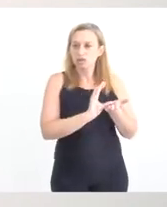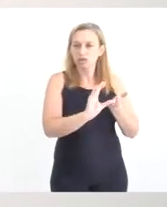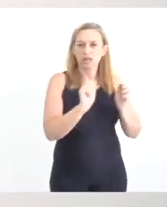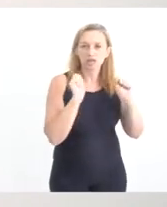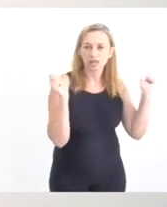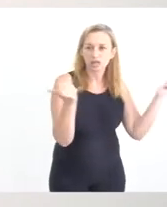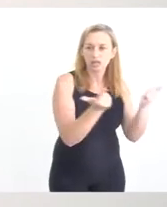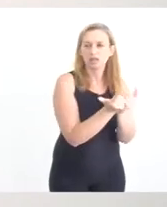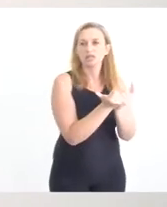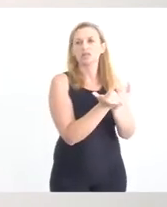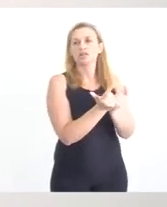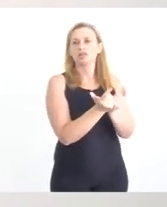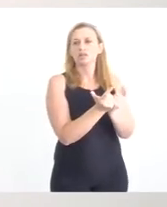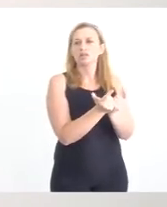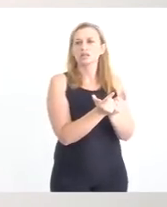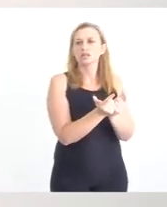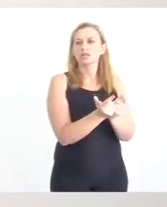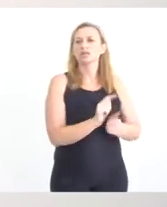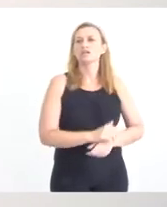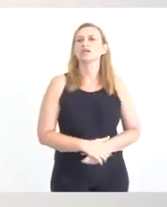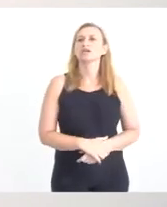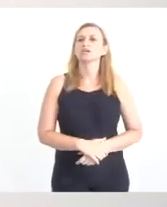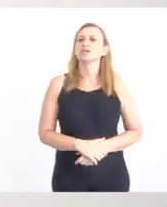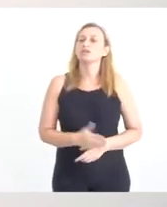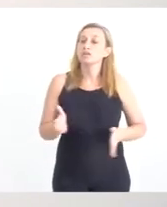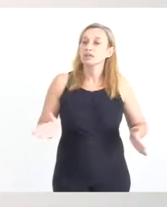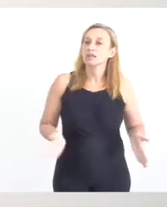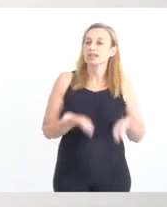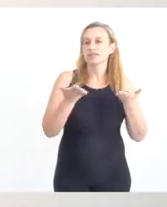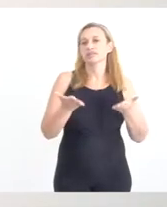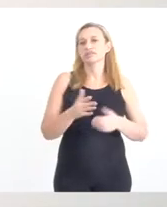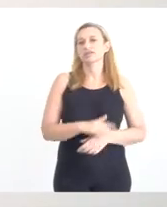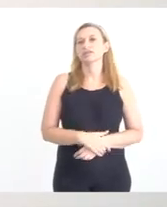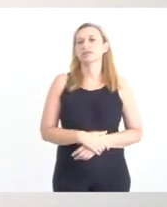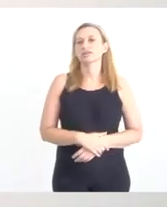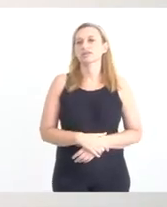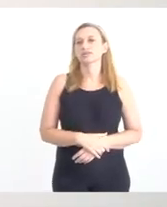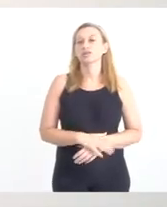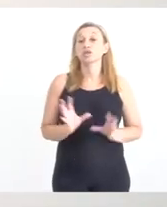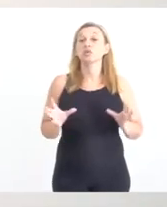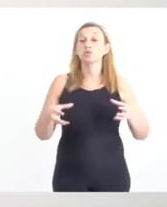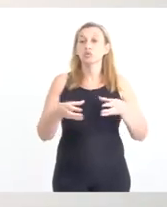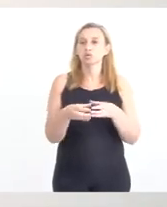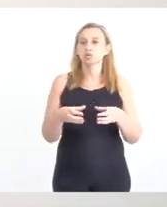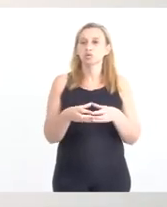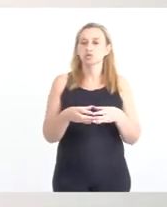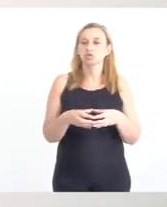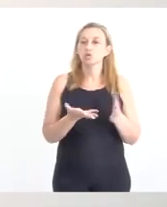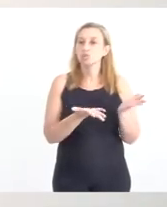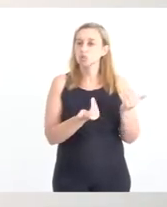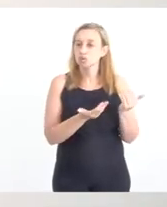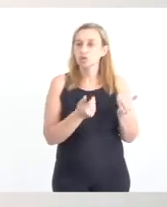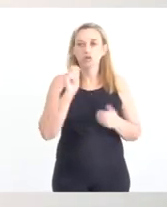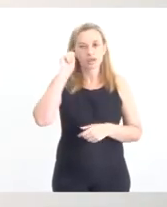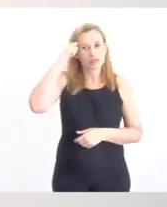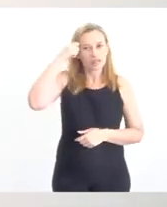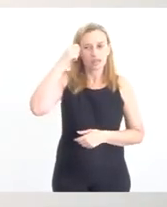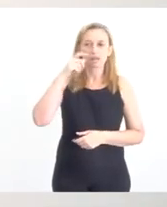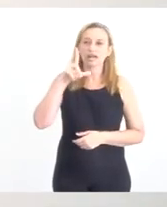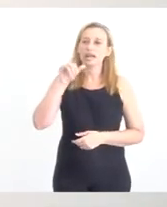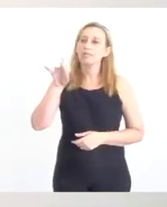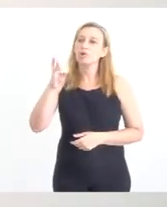do Estado do Rio de Janeiro então a iniciativa tocada em conjunto com um jovem negro